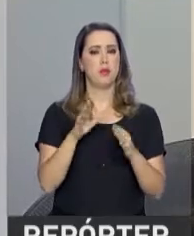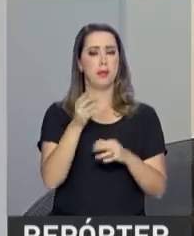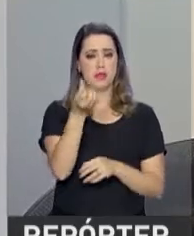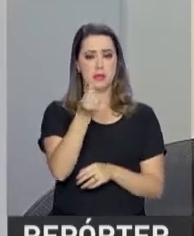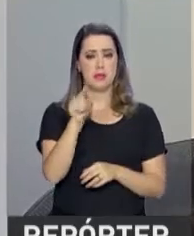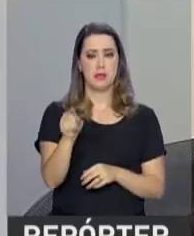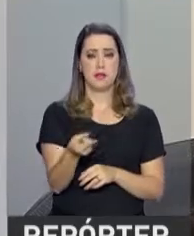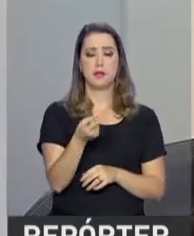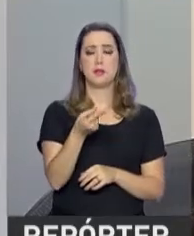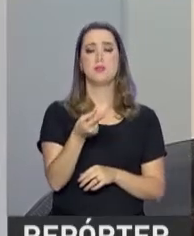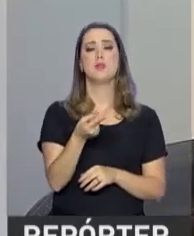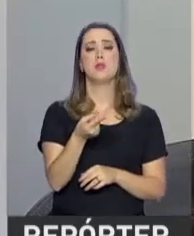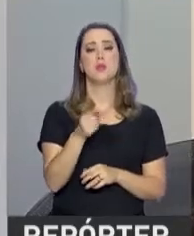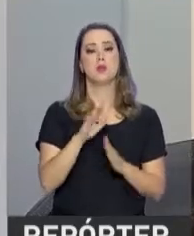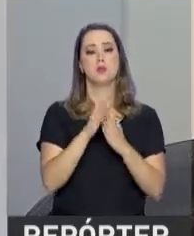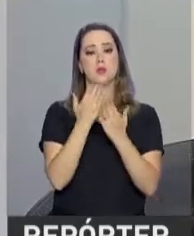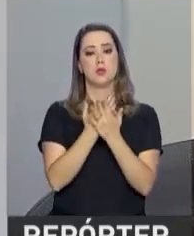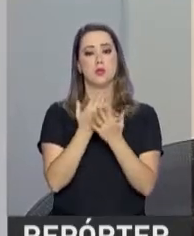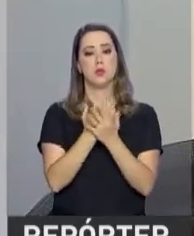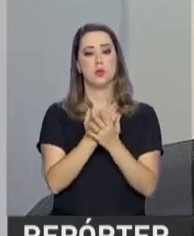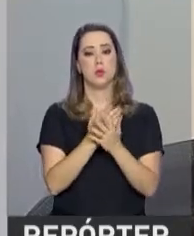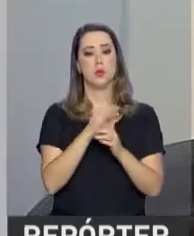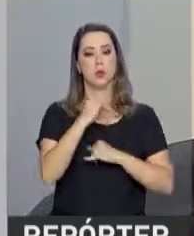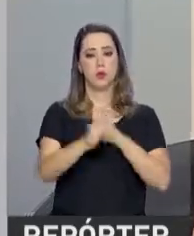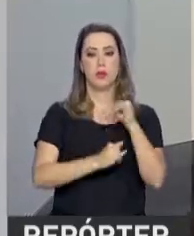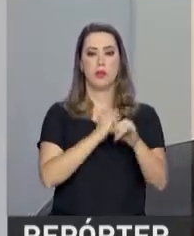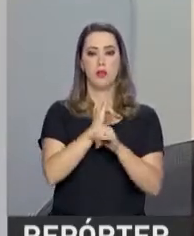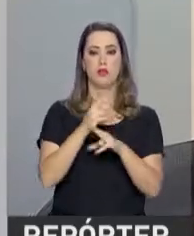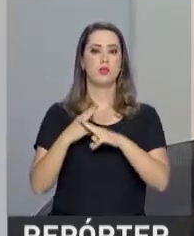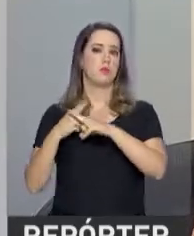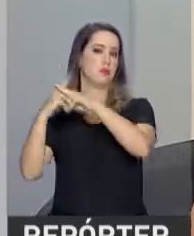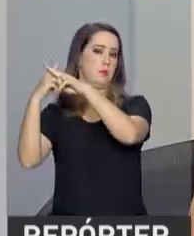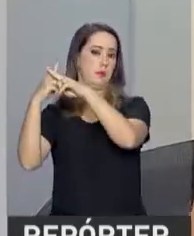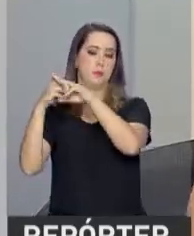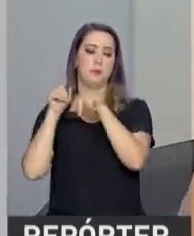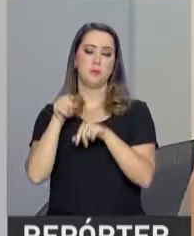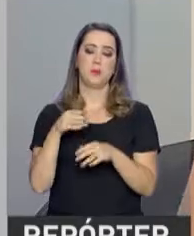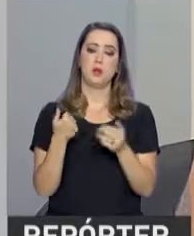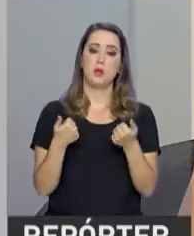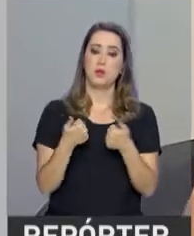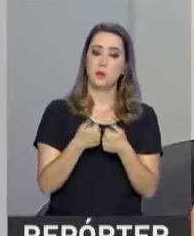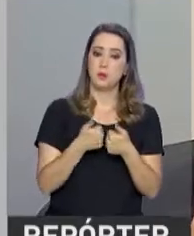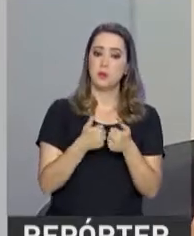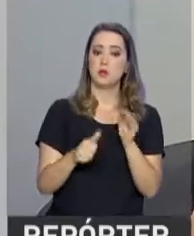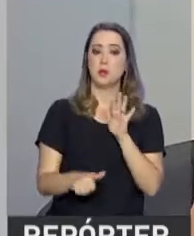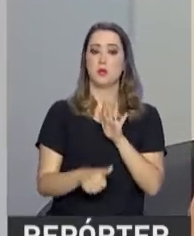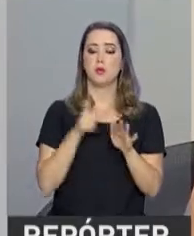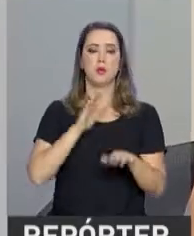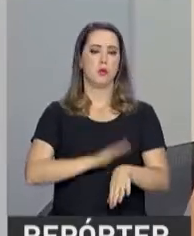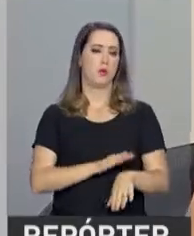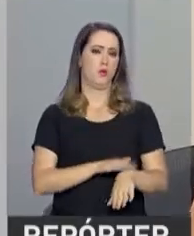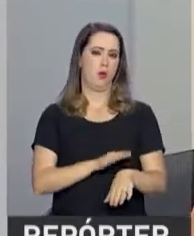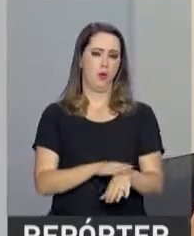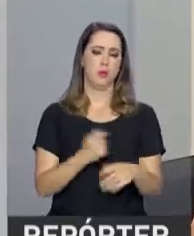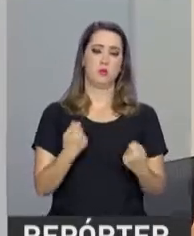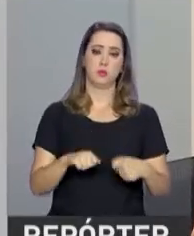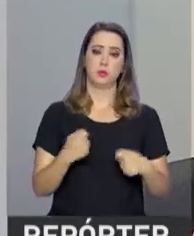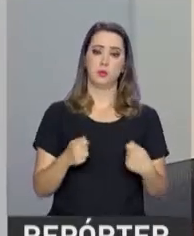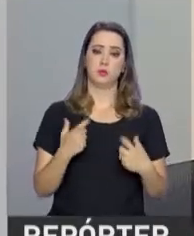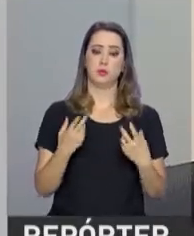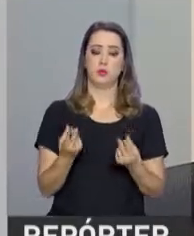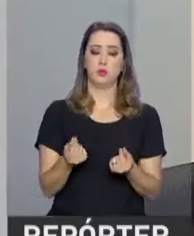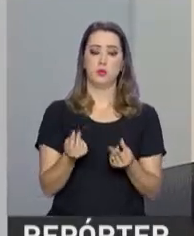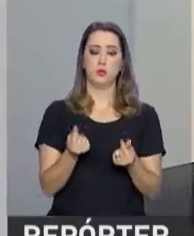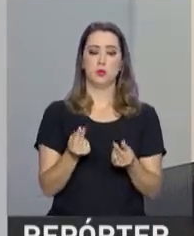conexão satelital então nesse primeiro momento que nós fizemos esse recorte é esse